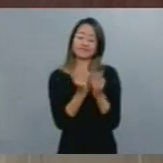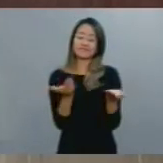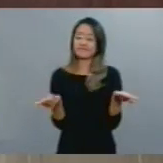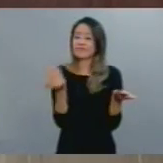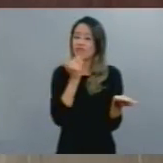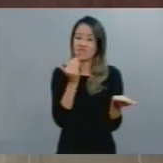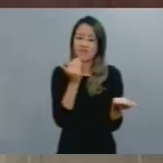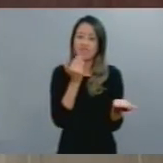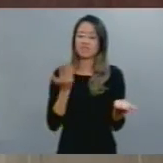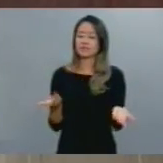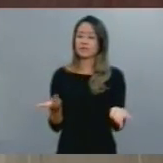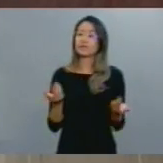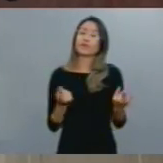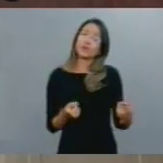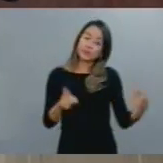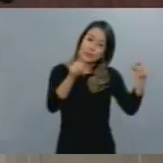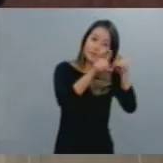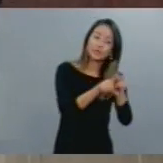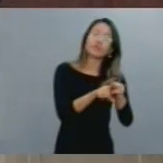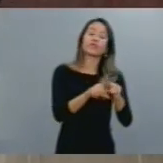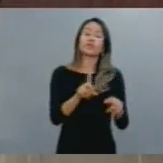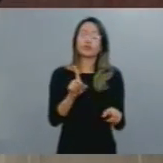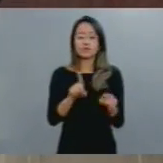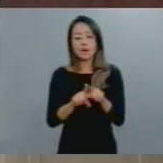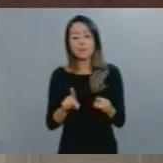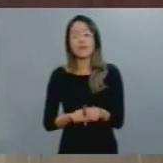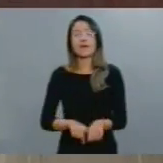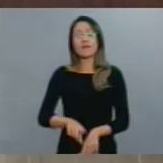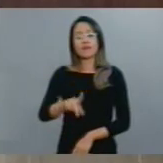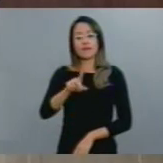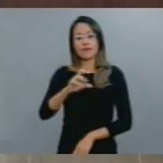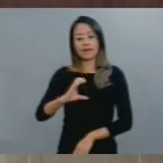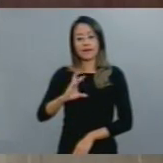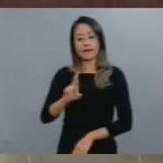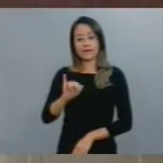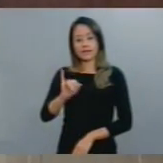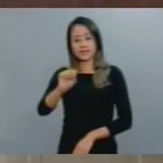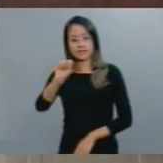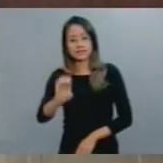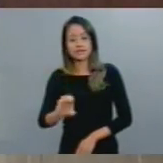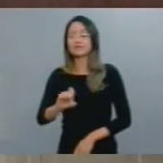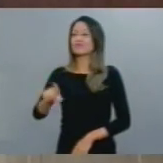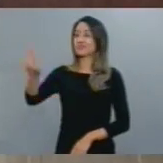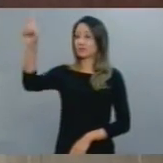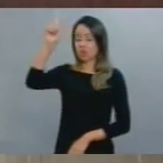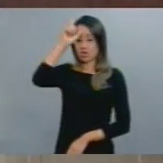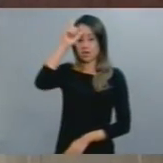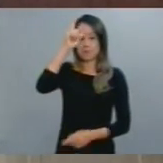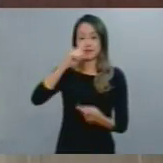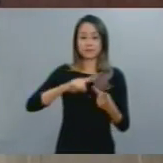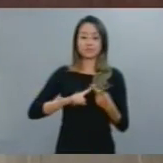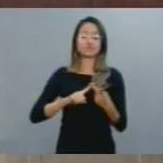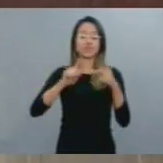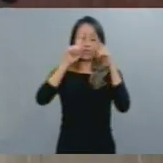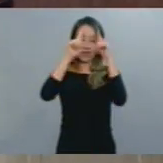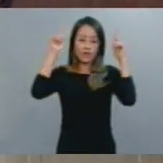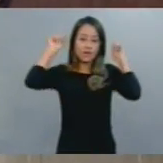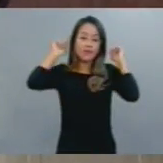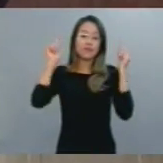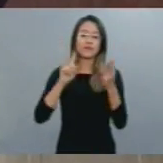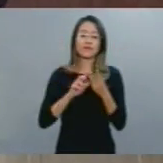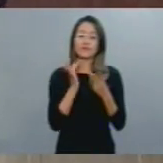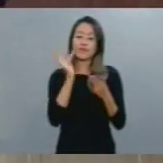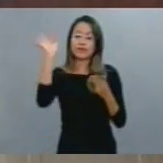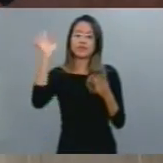junta com uma crise econômica internacional. O crescimento do conservadorismo na Espanha, na Grécia, na França, na Alemanha, nos